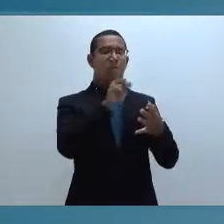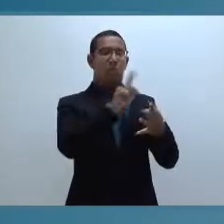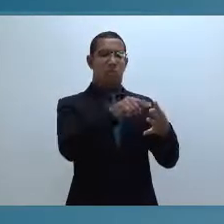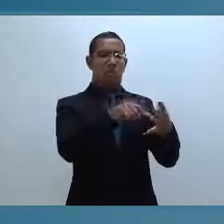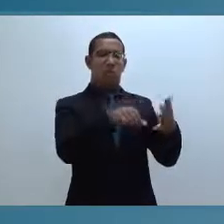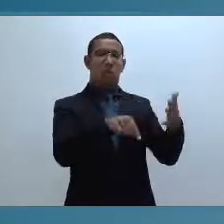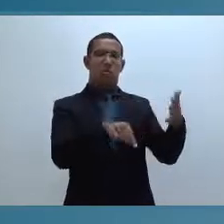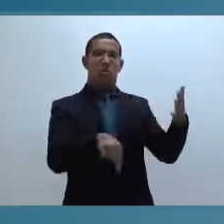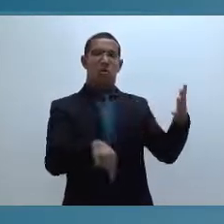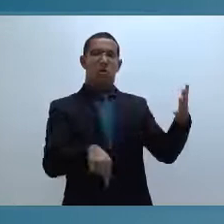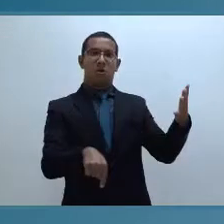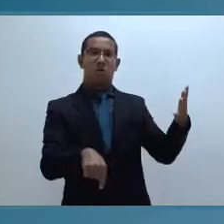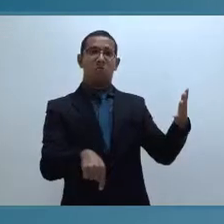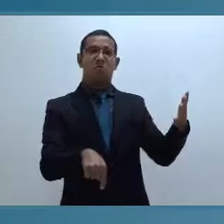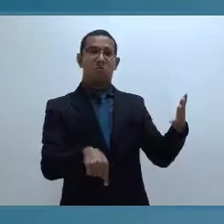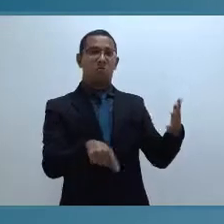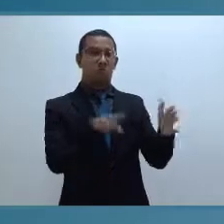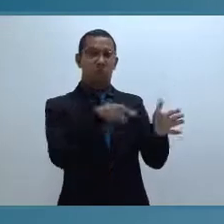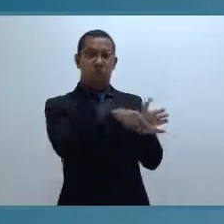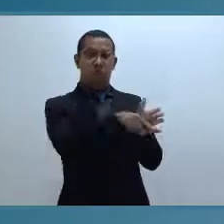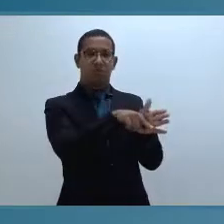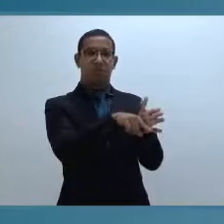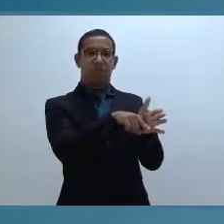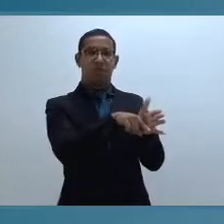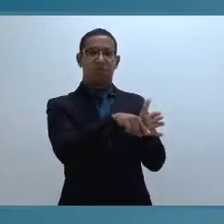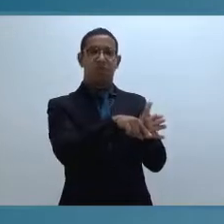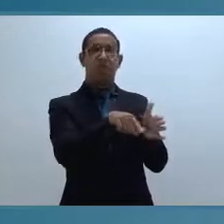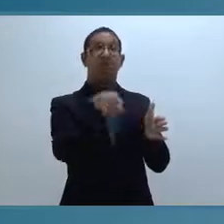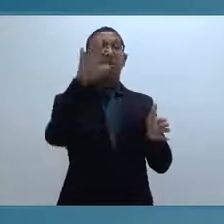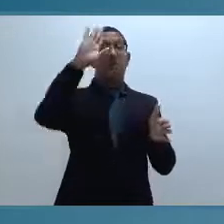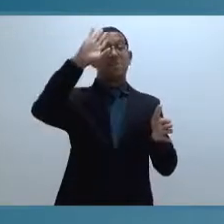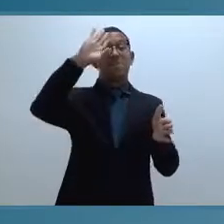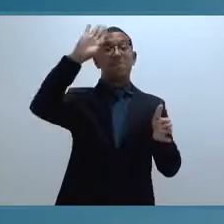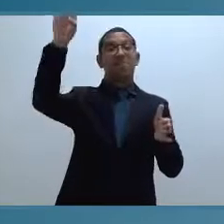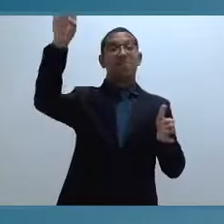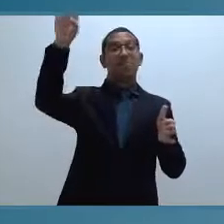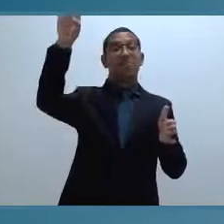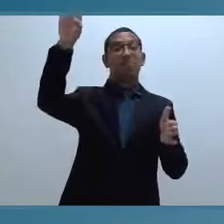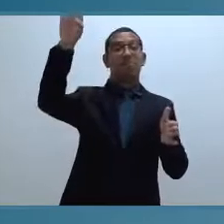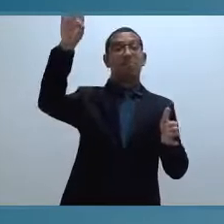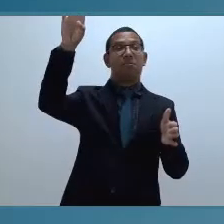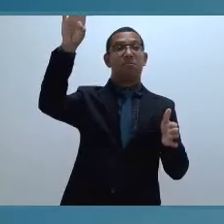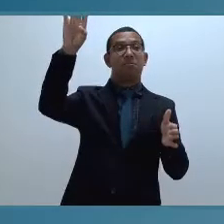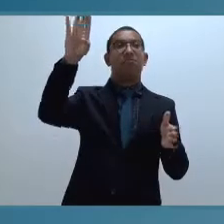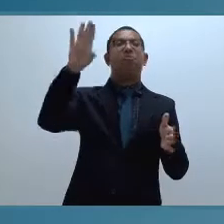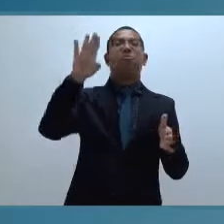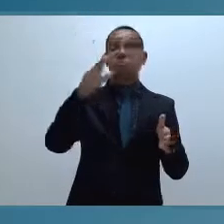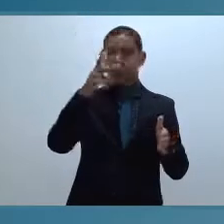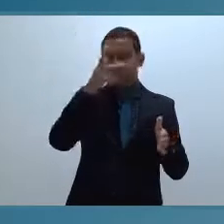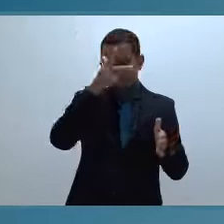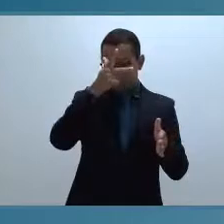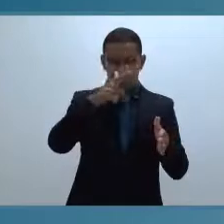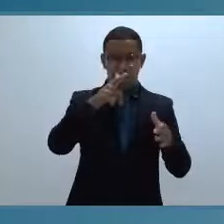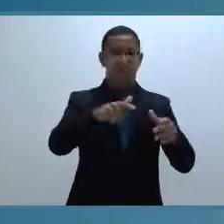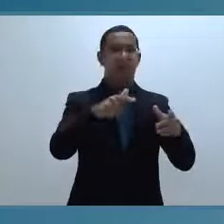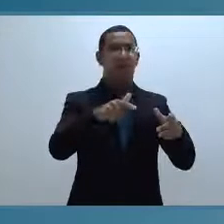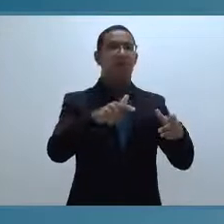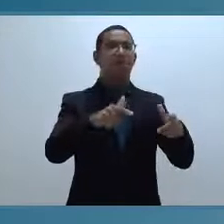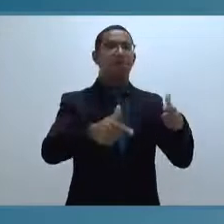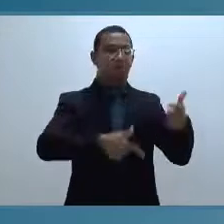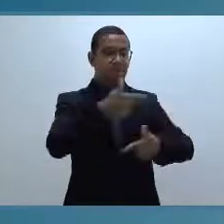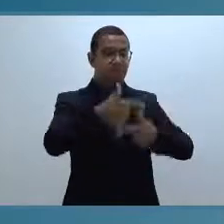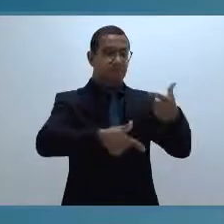estabelecidos, deve ser priorizado o interesse público. Eu entendo que a manifestação,